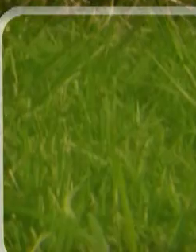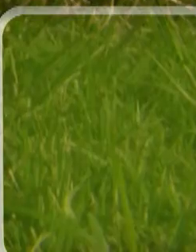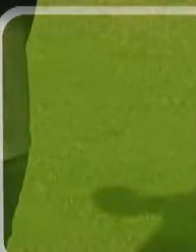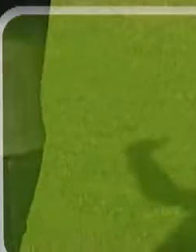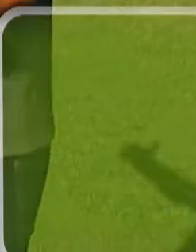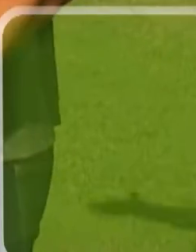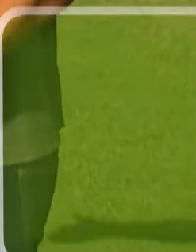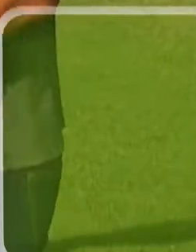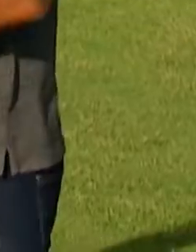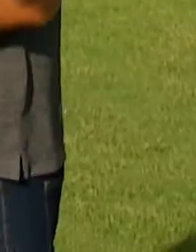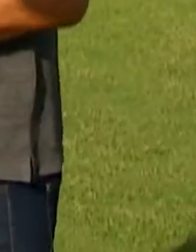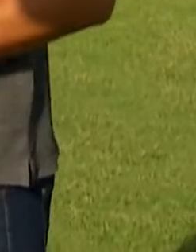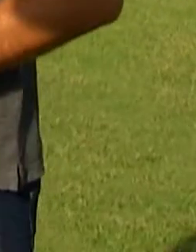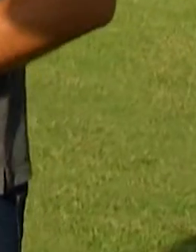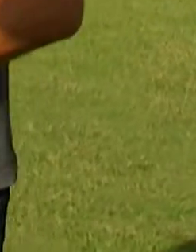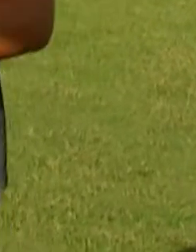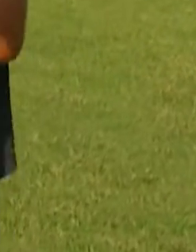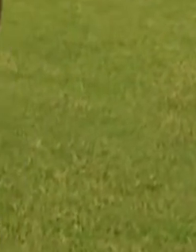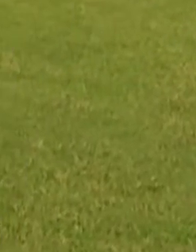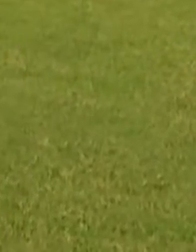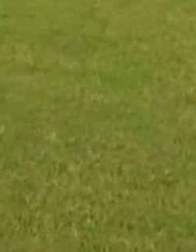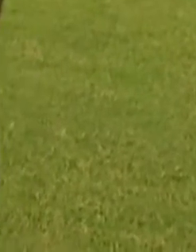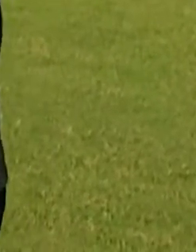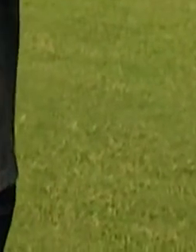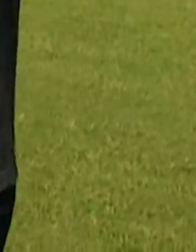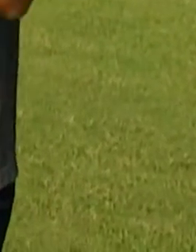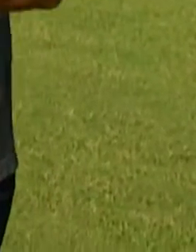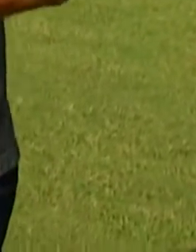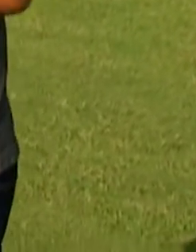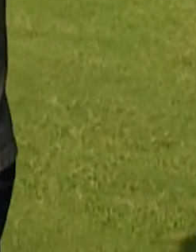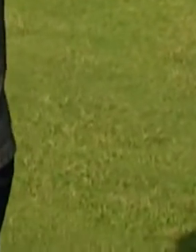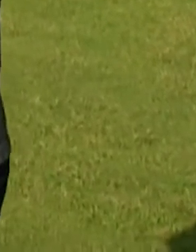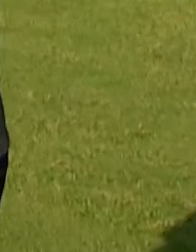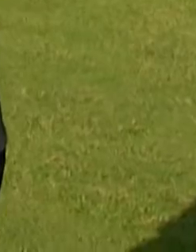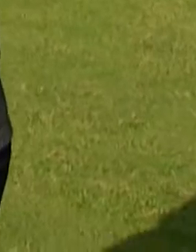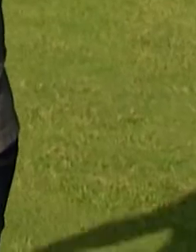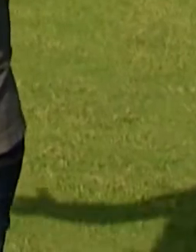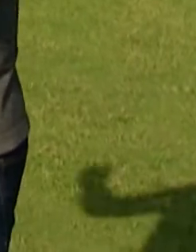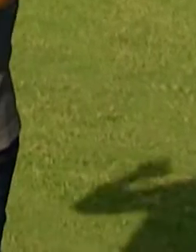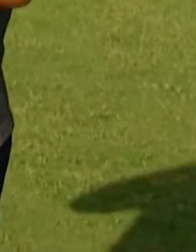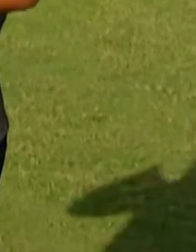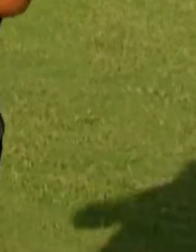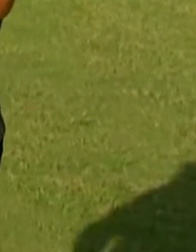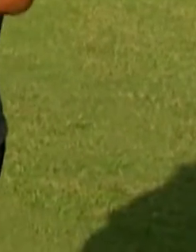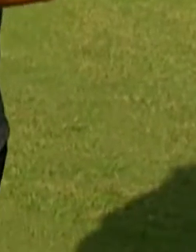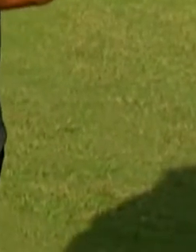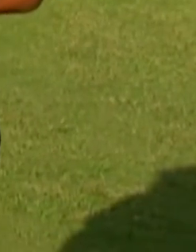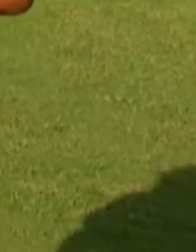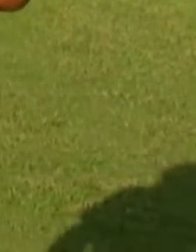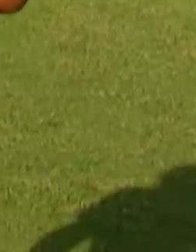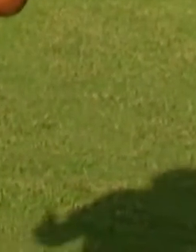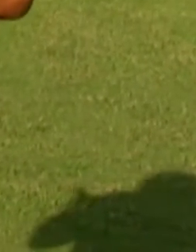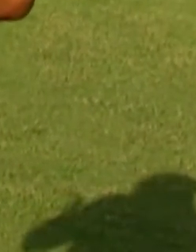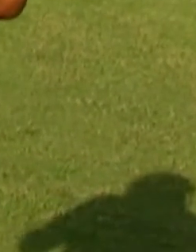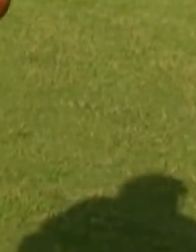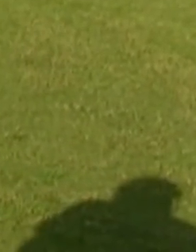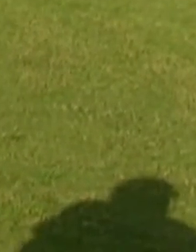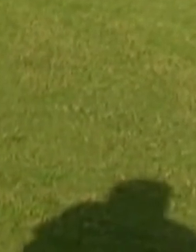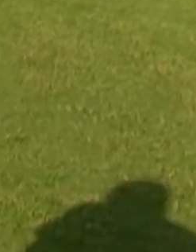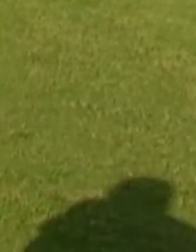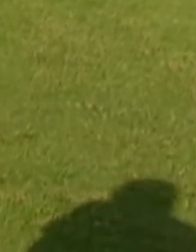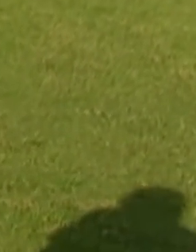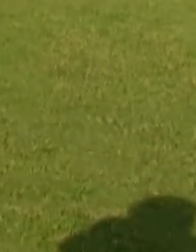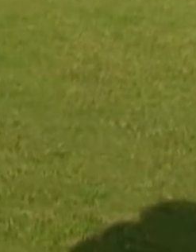mas para ganhar menos do que eu ganharia aqui, né? Só que aí nós brigamos, aí no final do ano eu liguei pro Dorival Júnior. Falei, ô